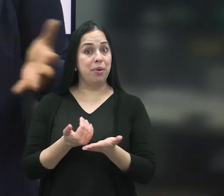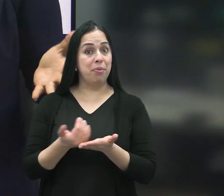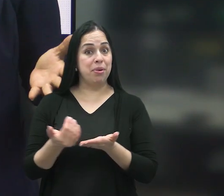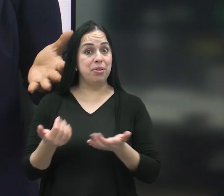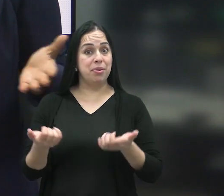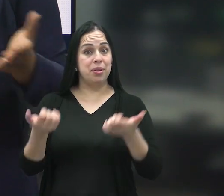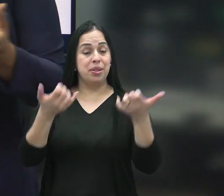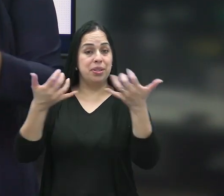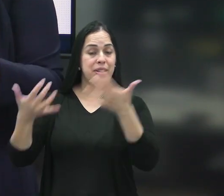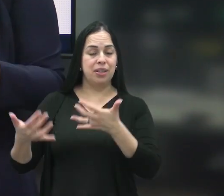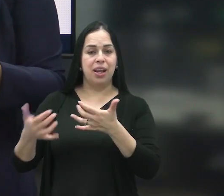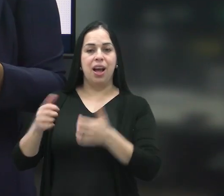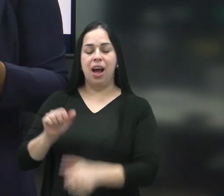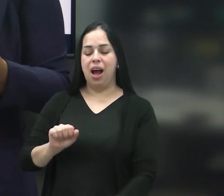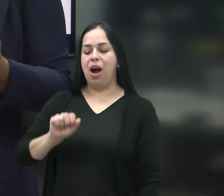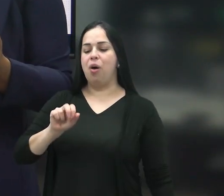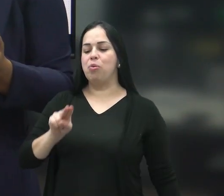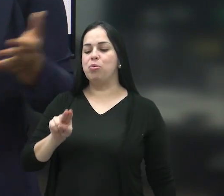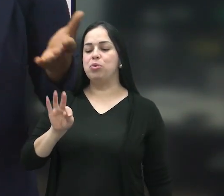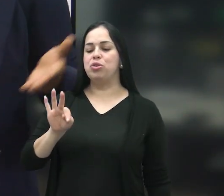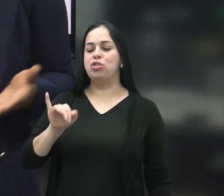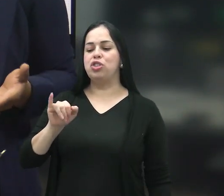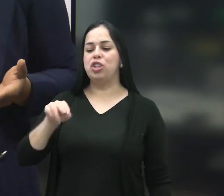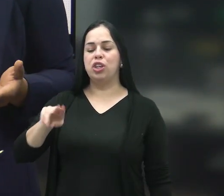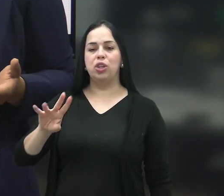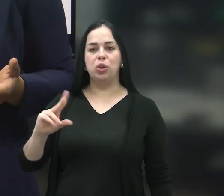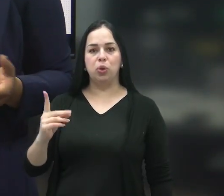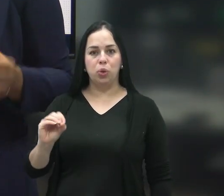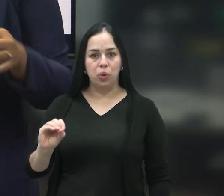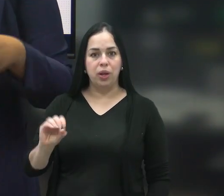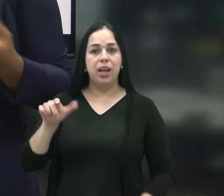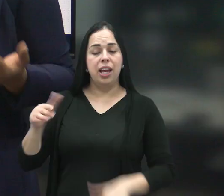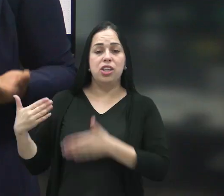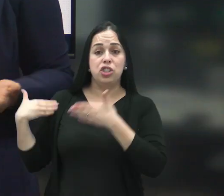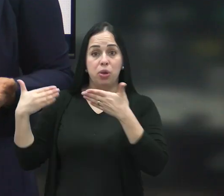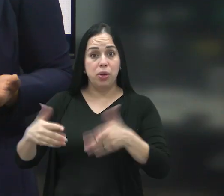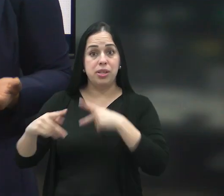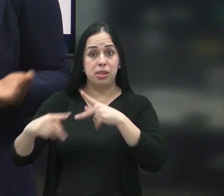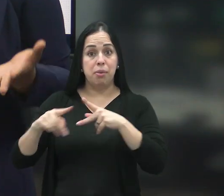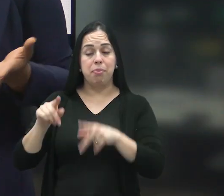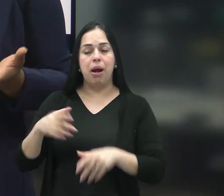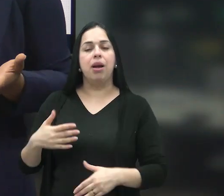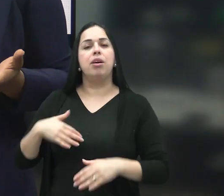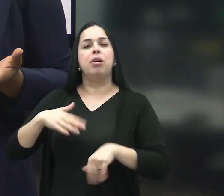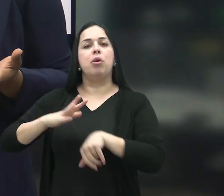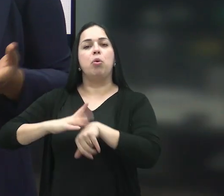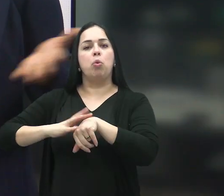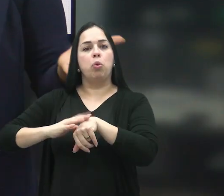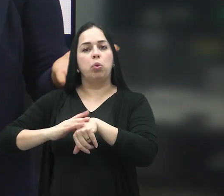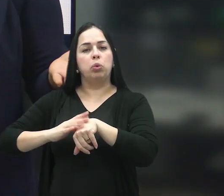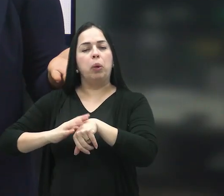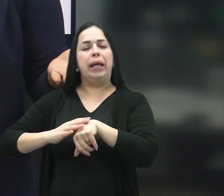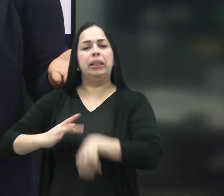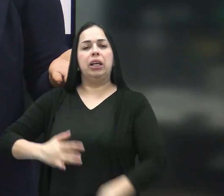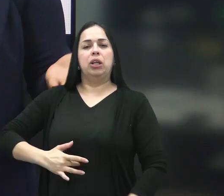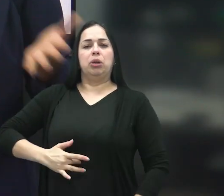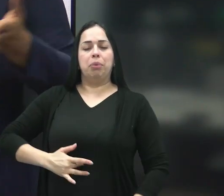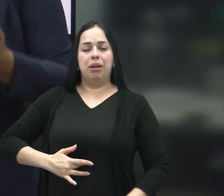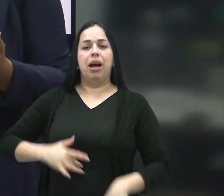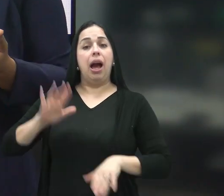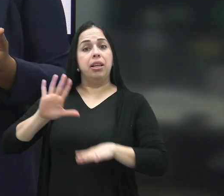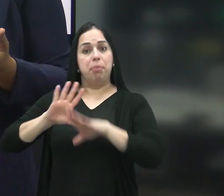E para começar, vamos falar de Altino Bodezan. Ele chegou a São José dos Campos para tratar a tuberculose e, depois de curado, decidiu